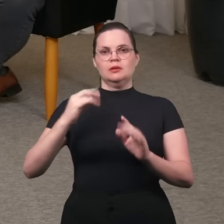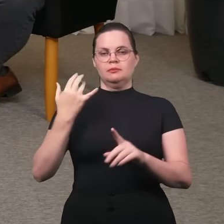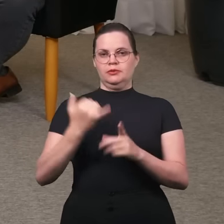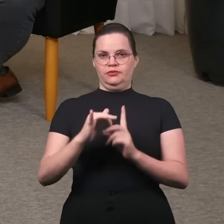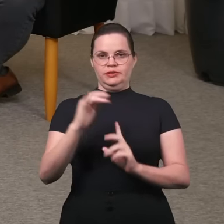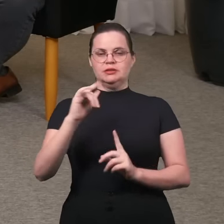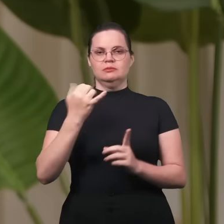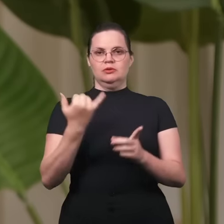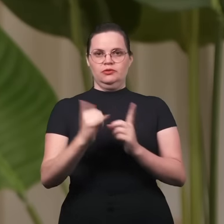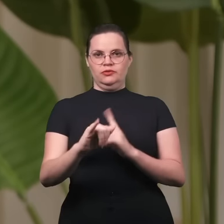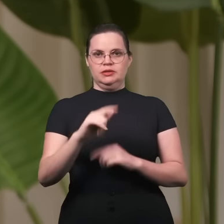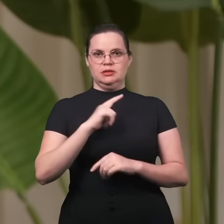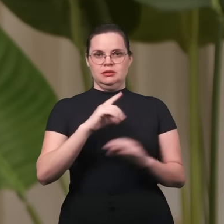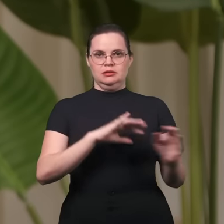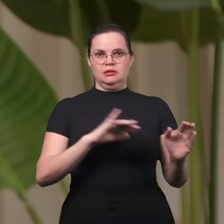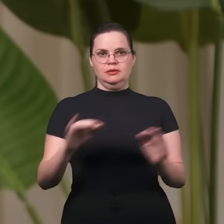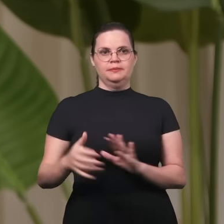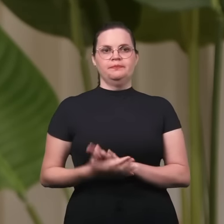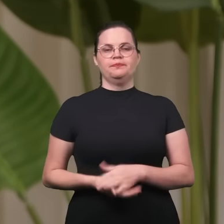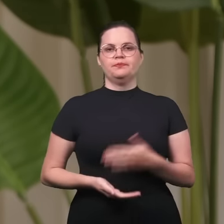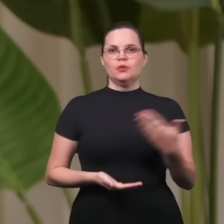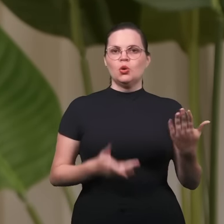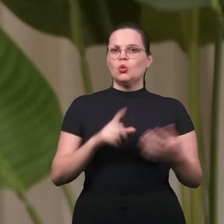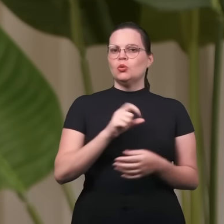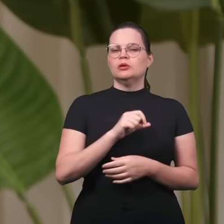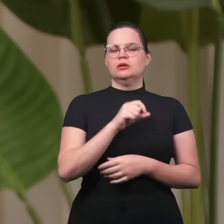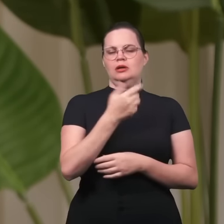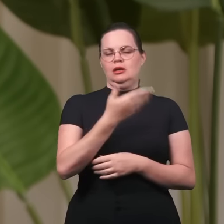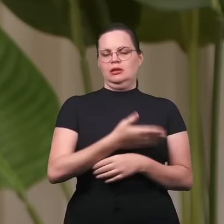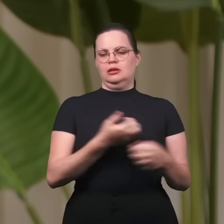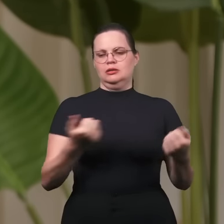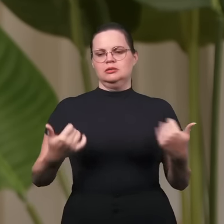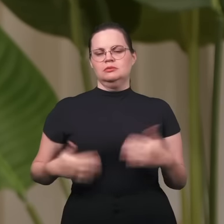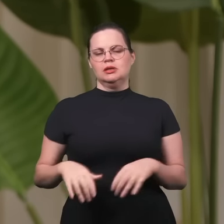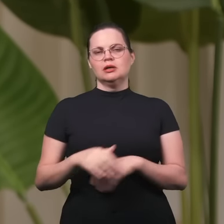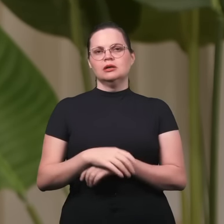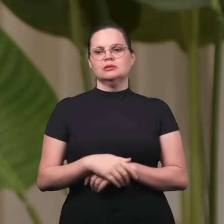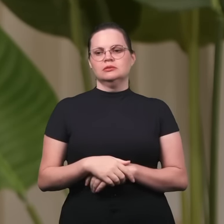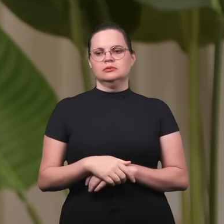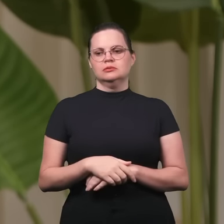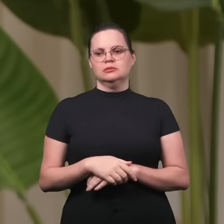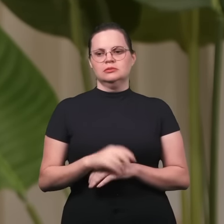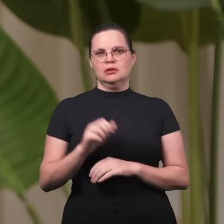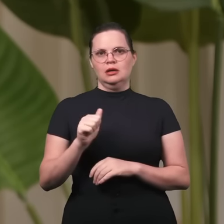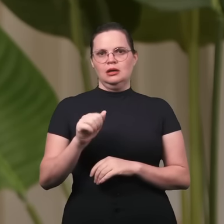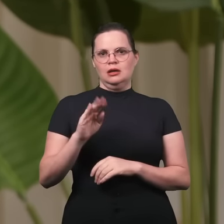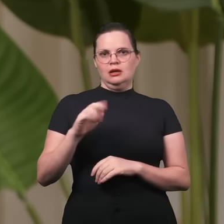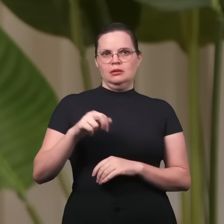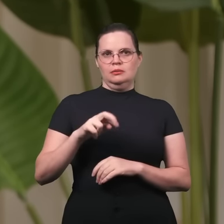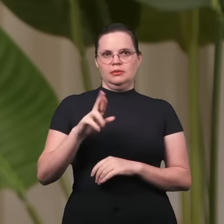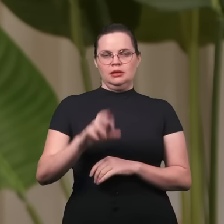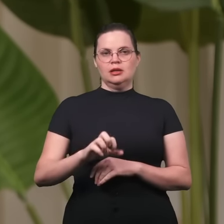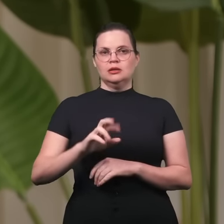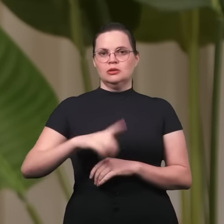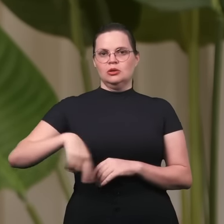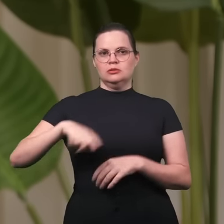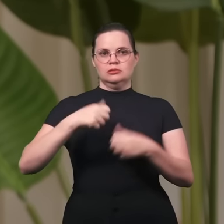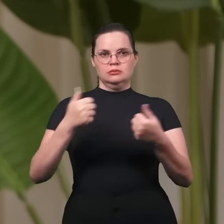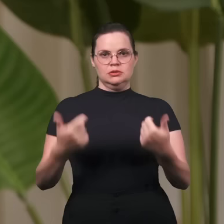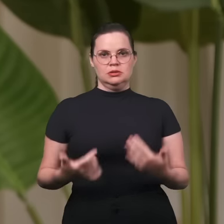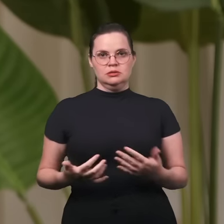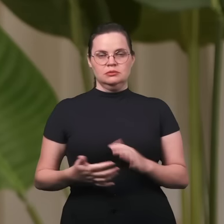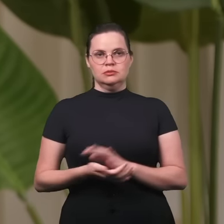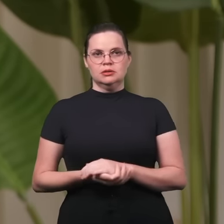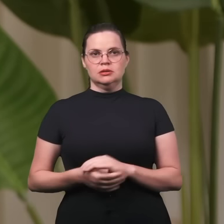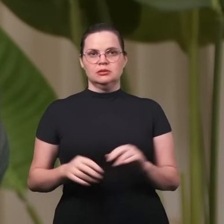Jerusalém, né? O que o Abner está nos colocando aqui muito bem, queridos, é que, claro, não estamos aqui para falar